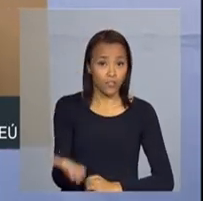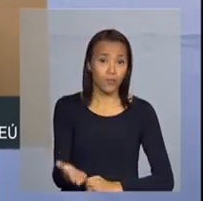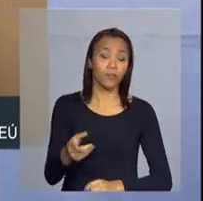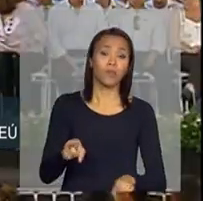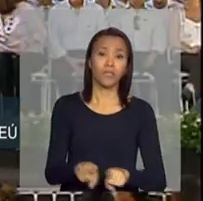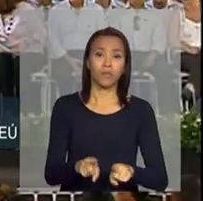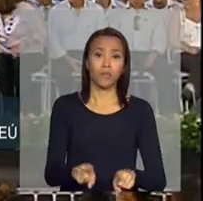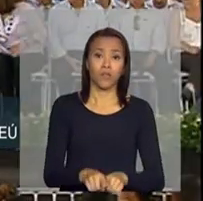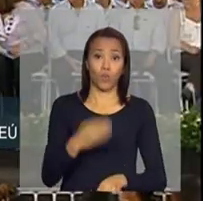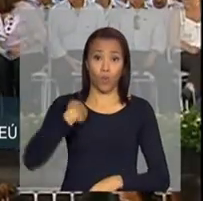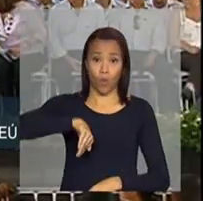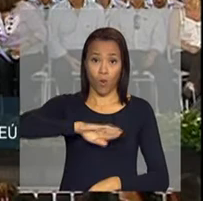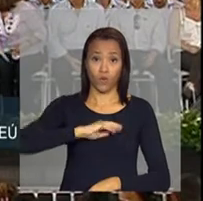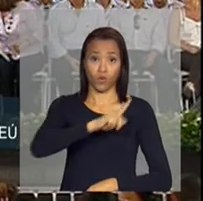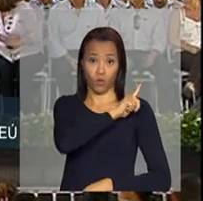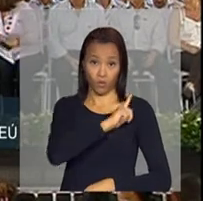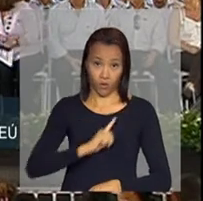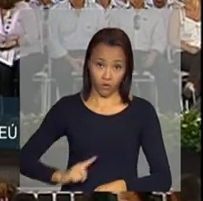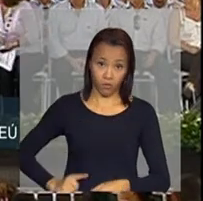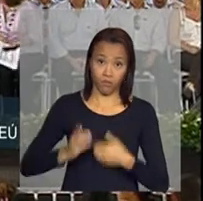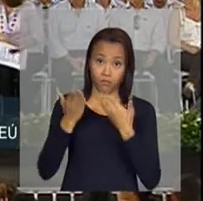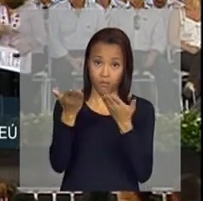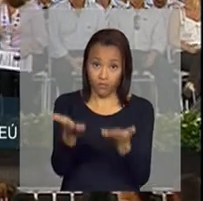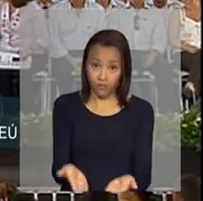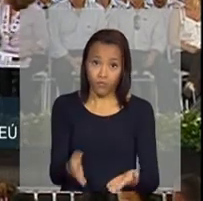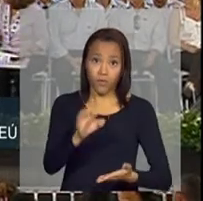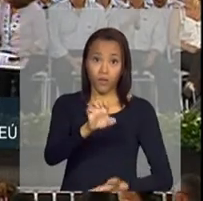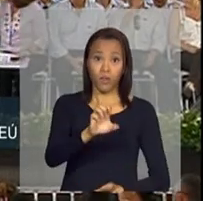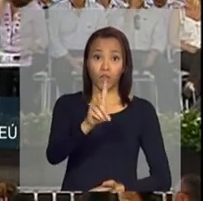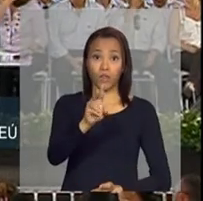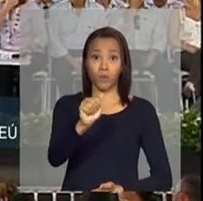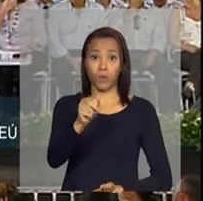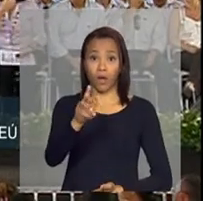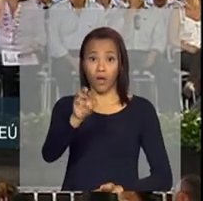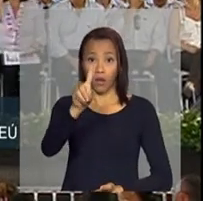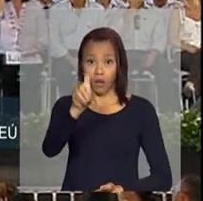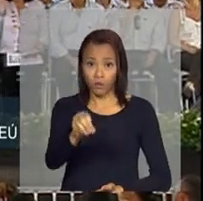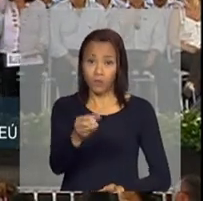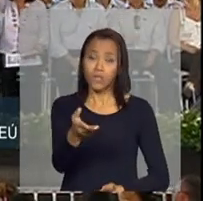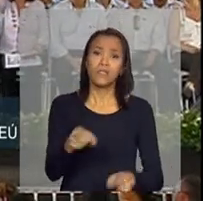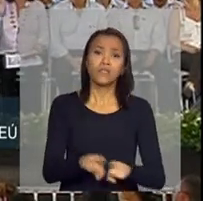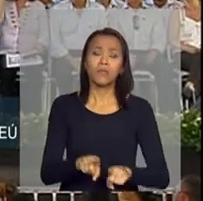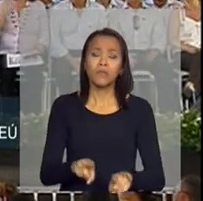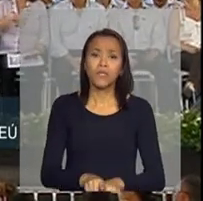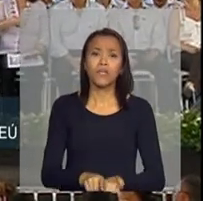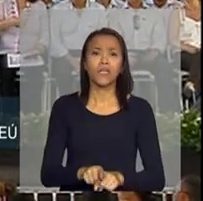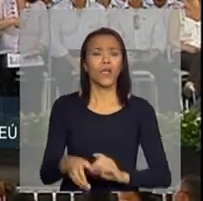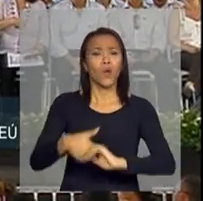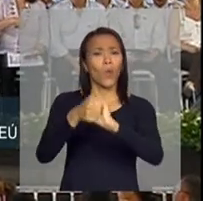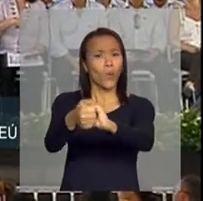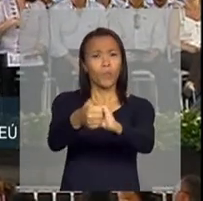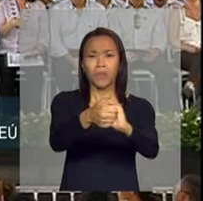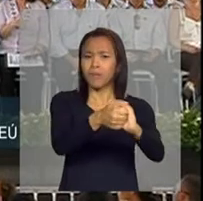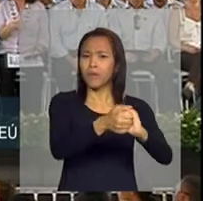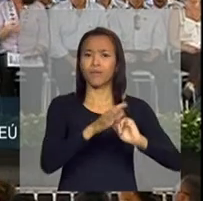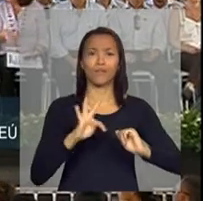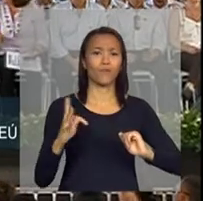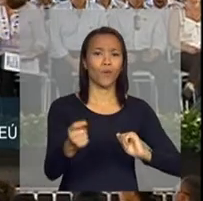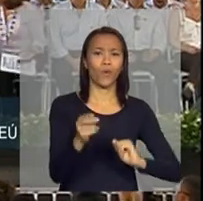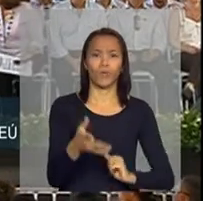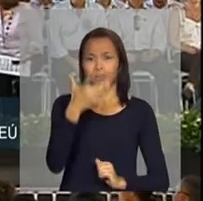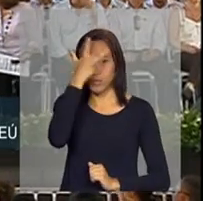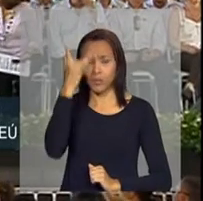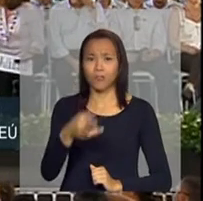nosso governador Eduardo Campos, e ao cumprimentá-los, cumprimento todas as demais